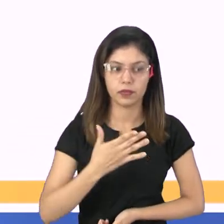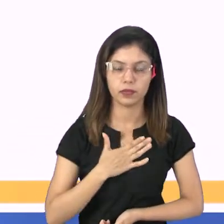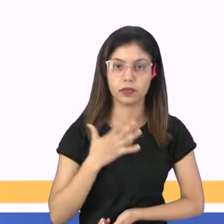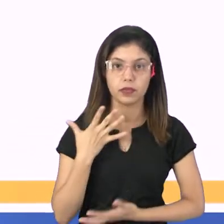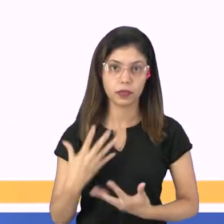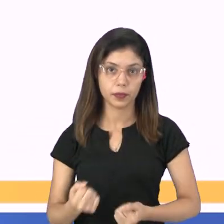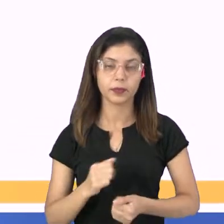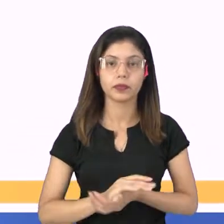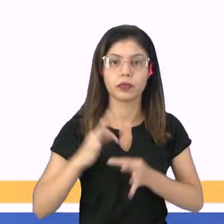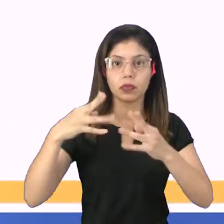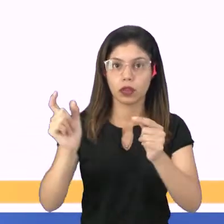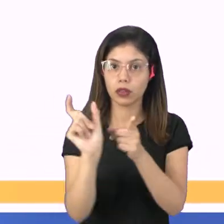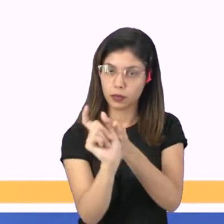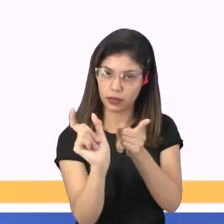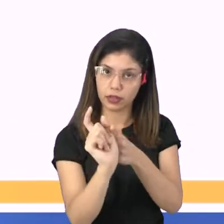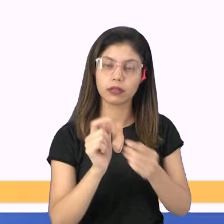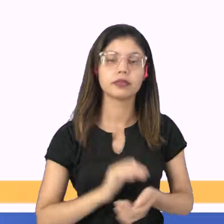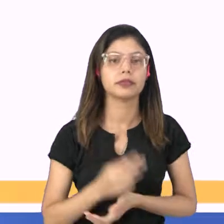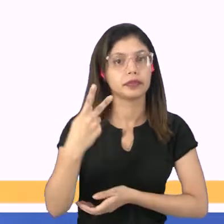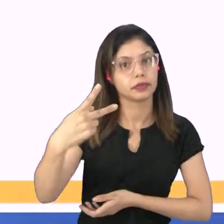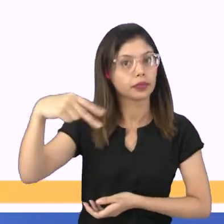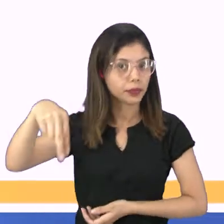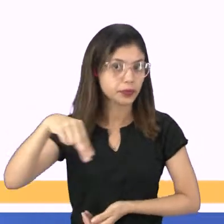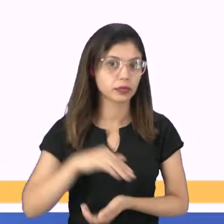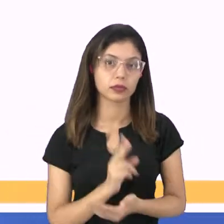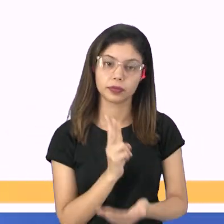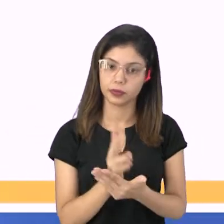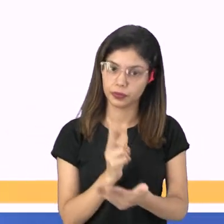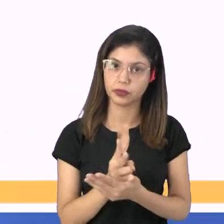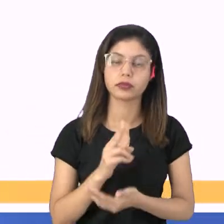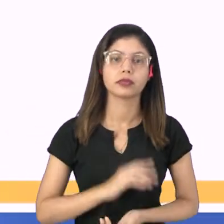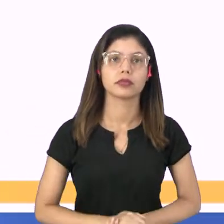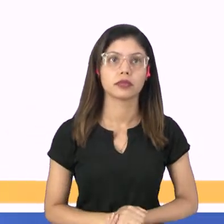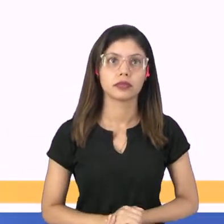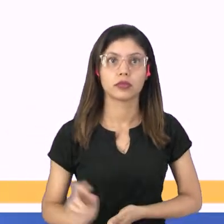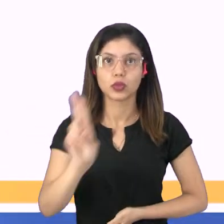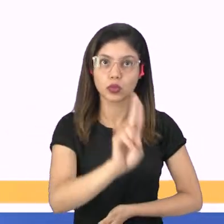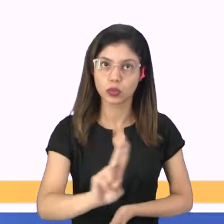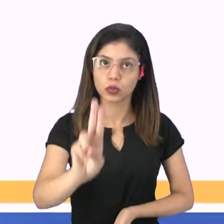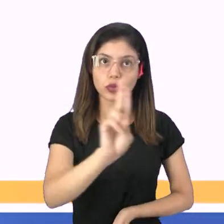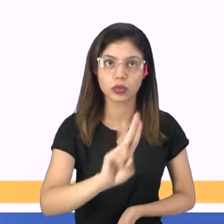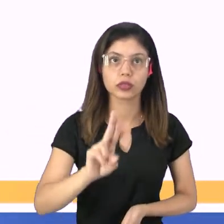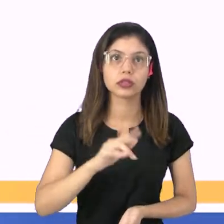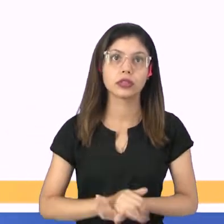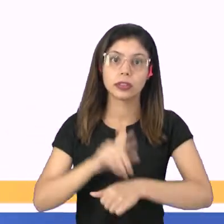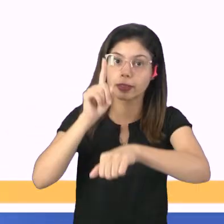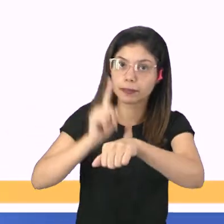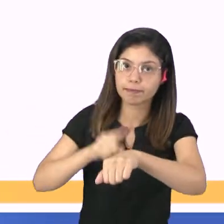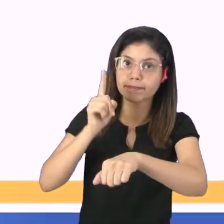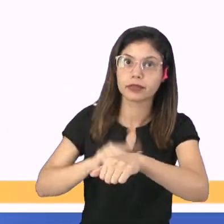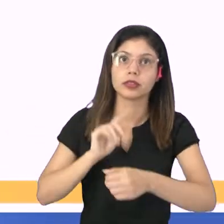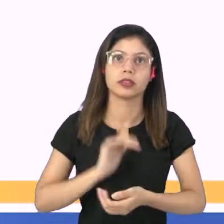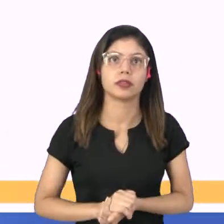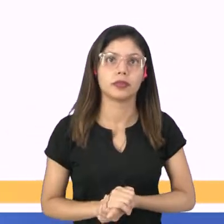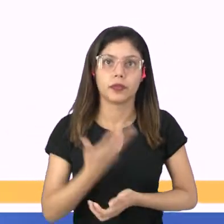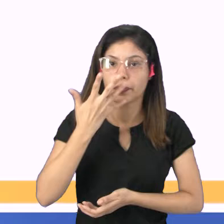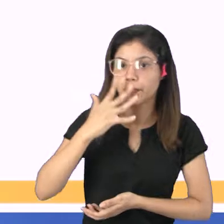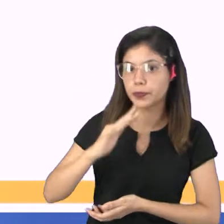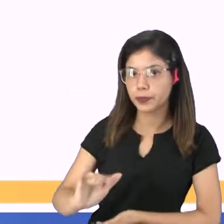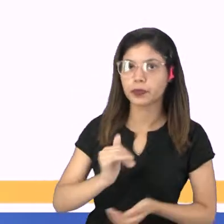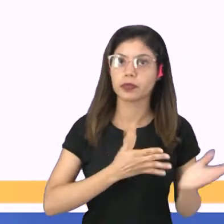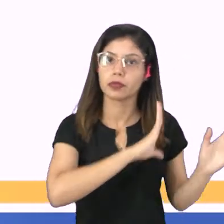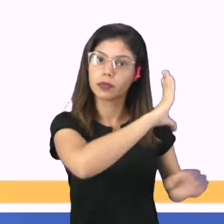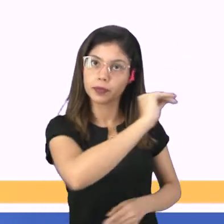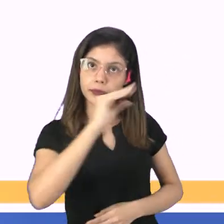Seu, meu, essas palavras, que são esses pronomes que a gente está se referindo. Uso de marcadores